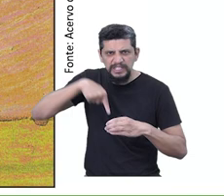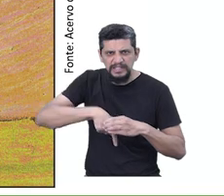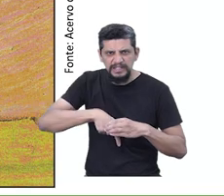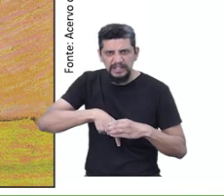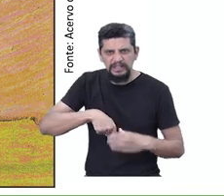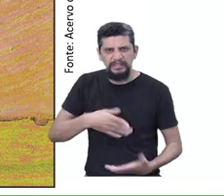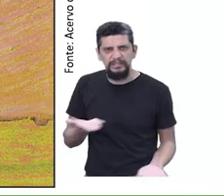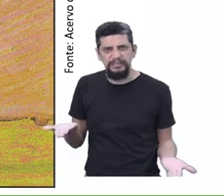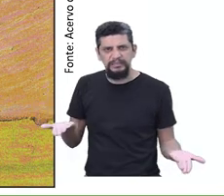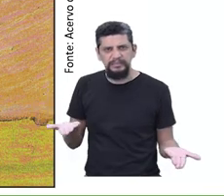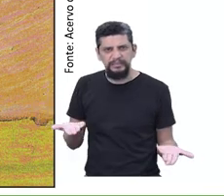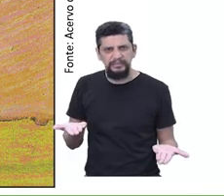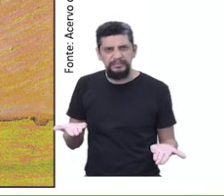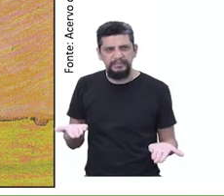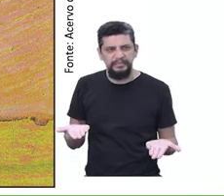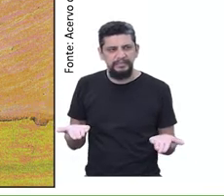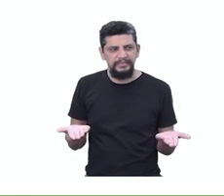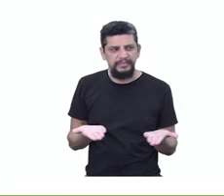nariz.